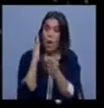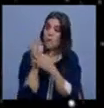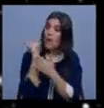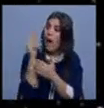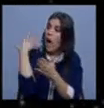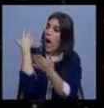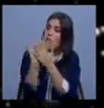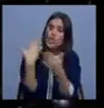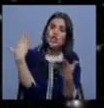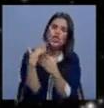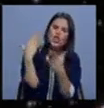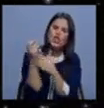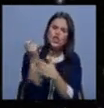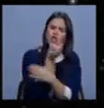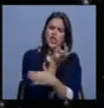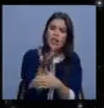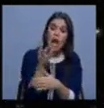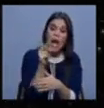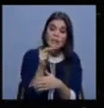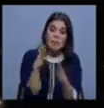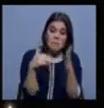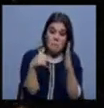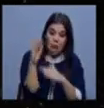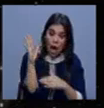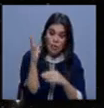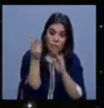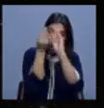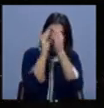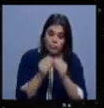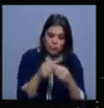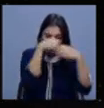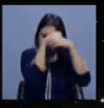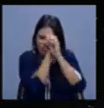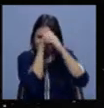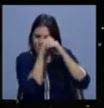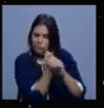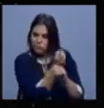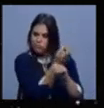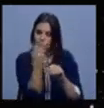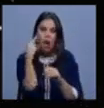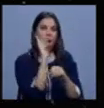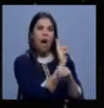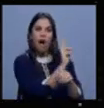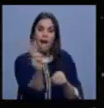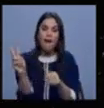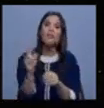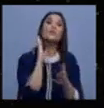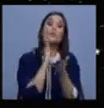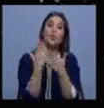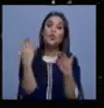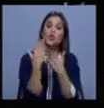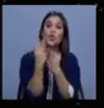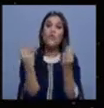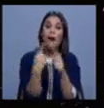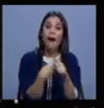feitos nessa zona, mais de 13 instrumentos montados em 8 telescópios olharam para essa zona. Um dos últimos grandes estudos foi feito em